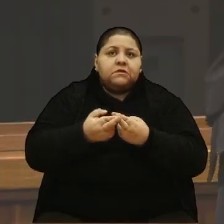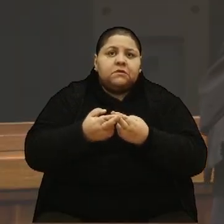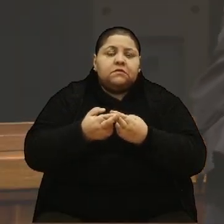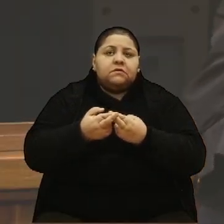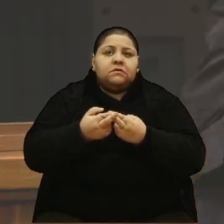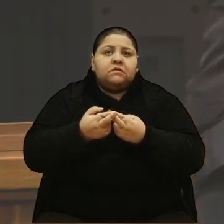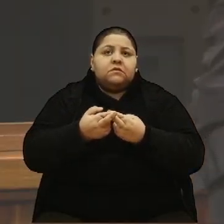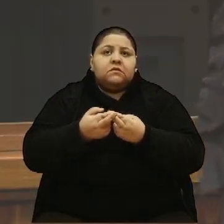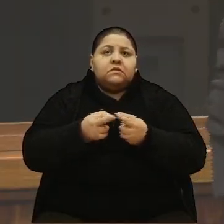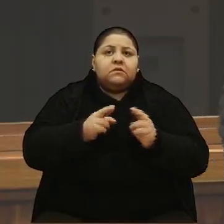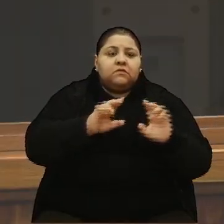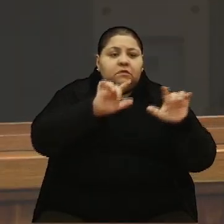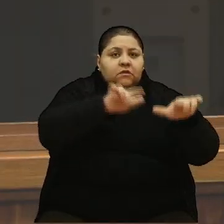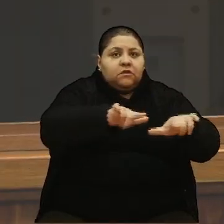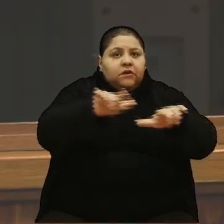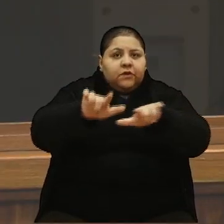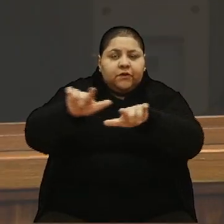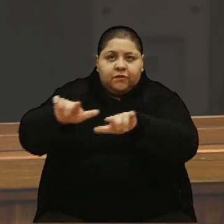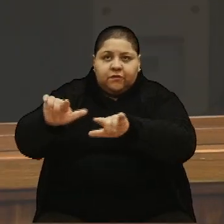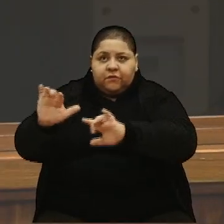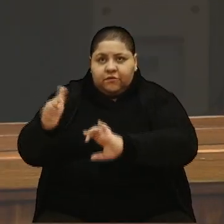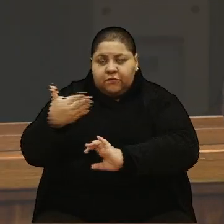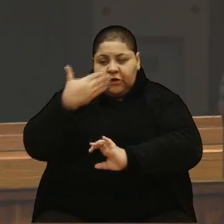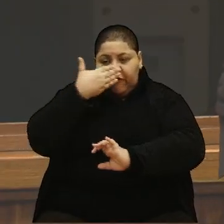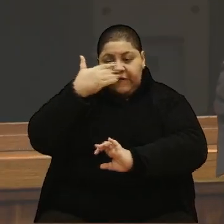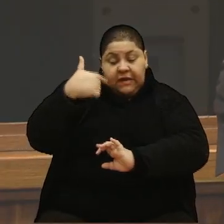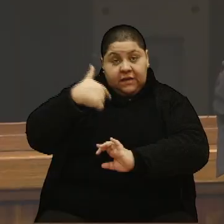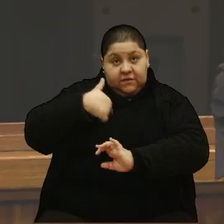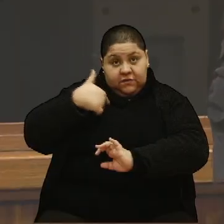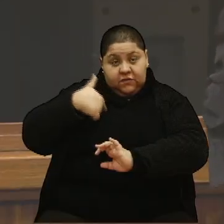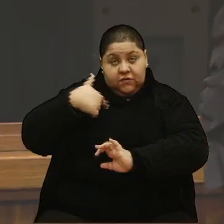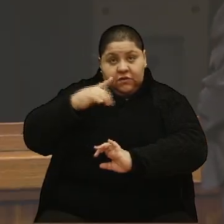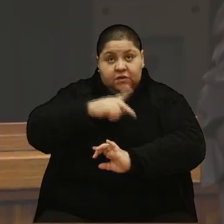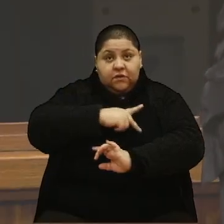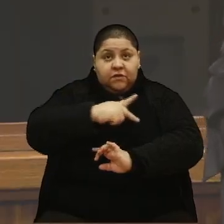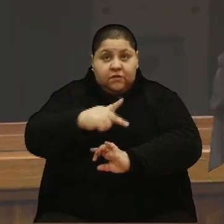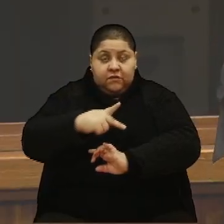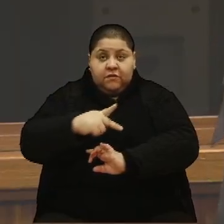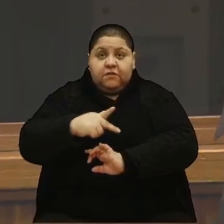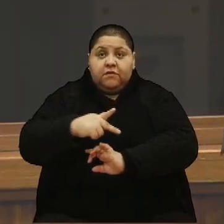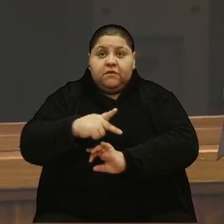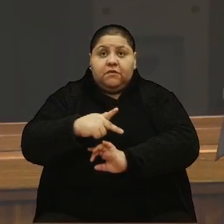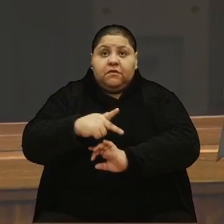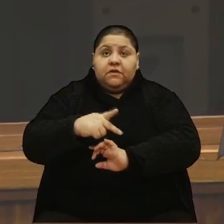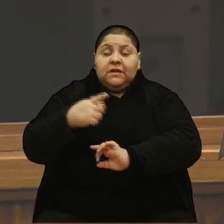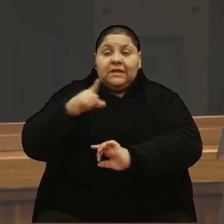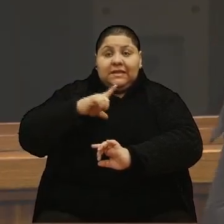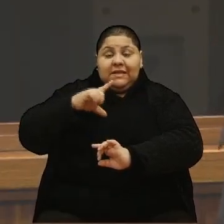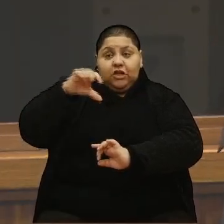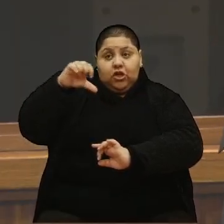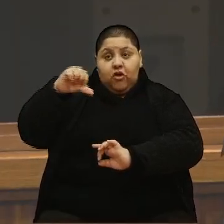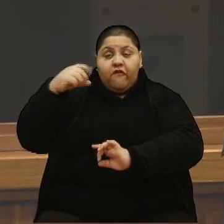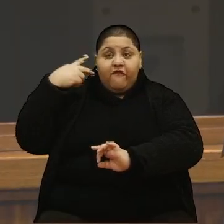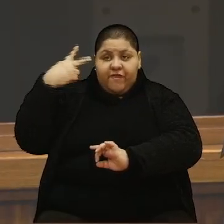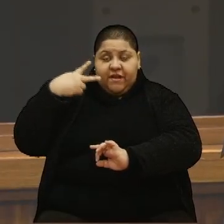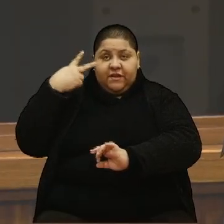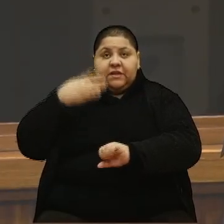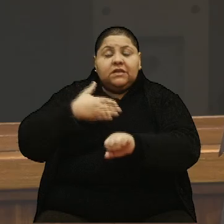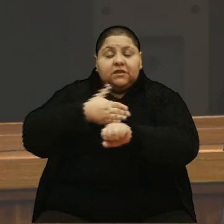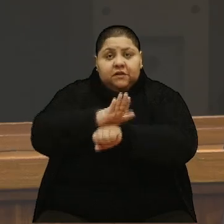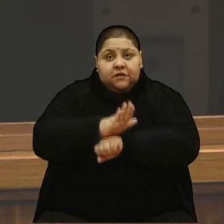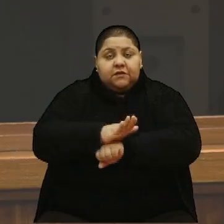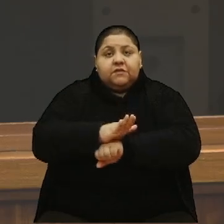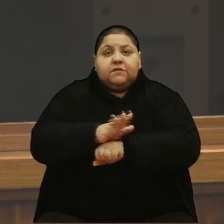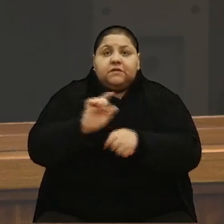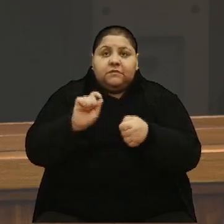tanto nos locais, à frente, que eu presido e que é composta por 9 vereadores, ela vai